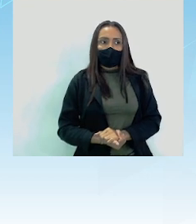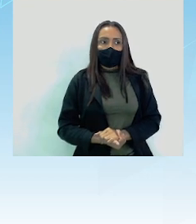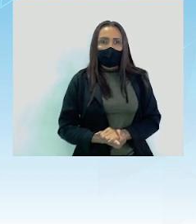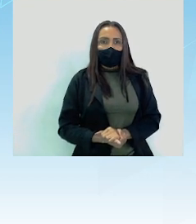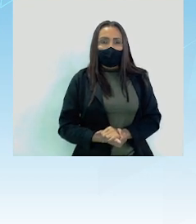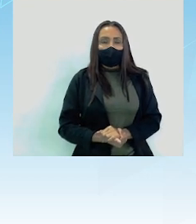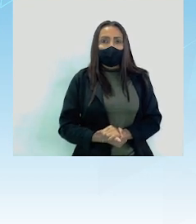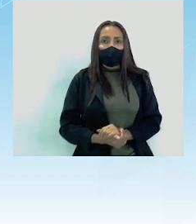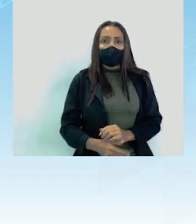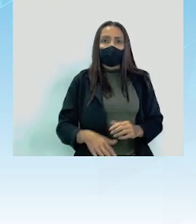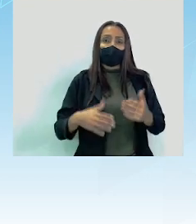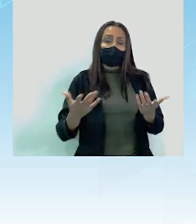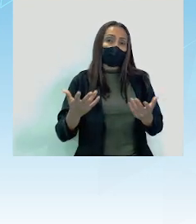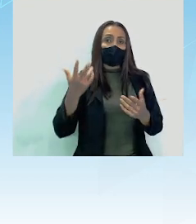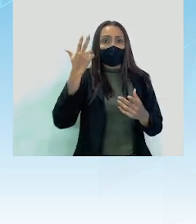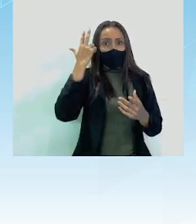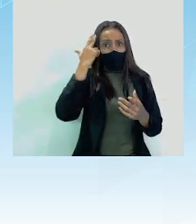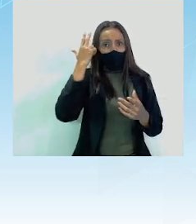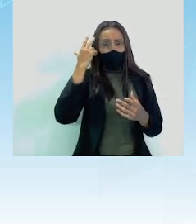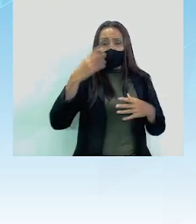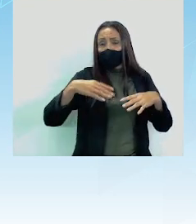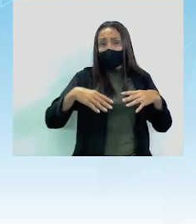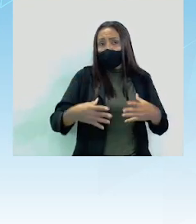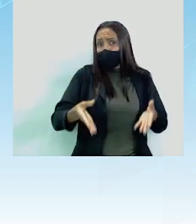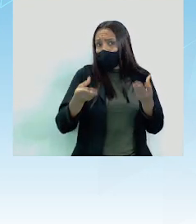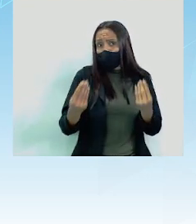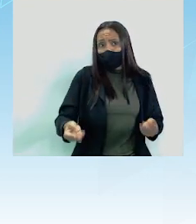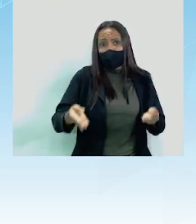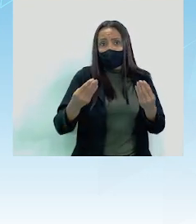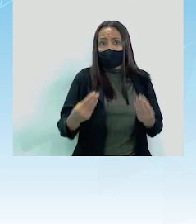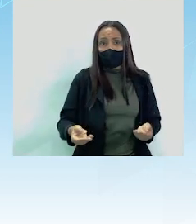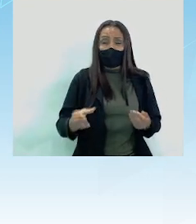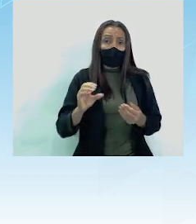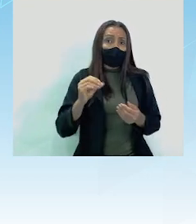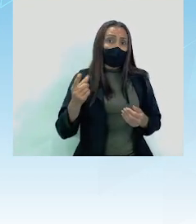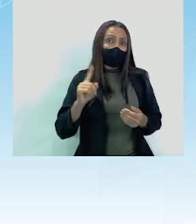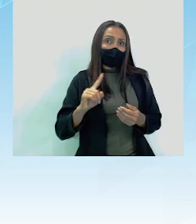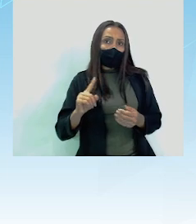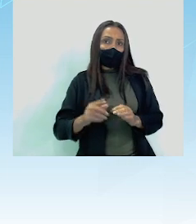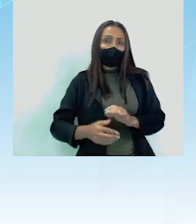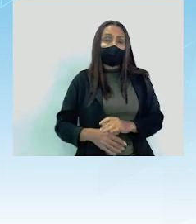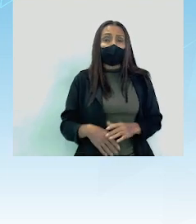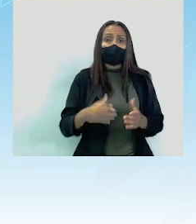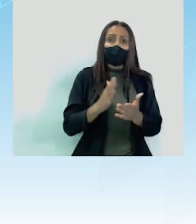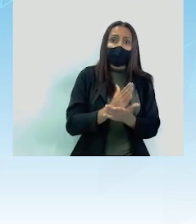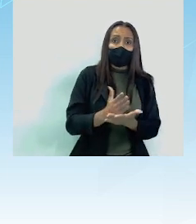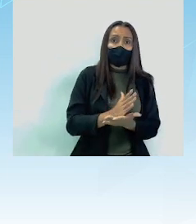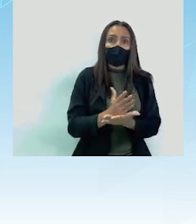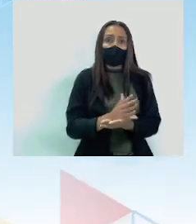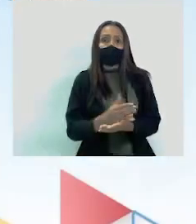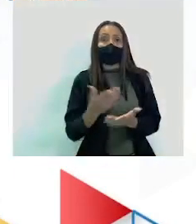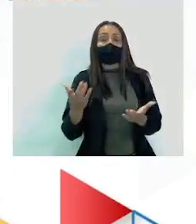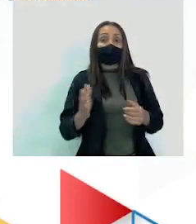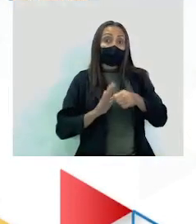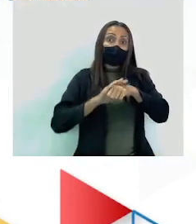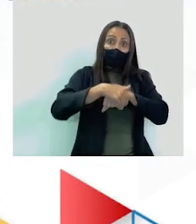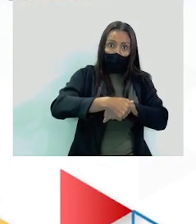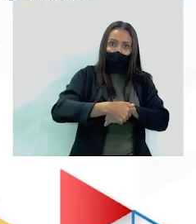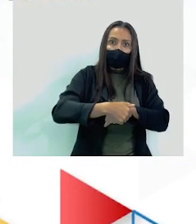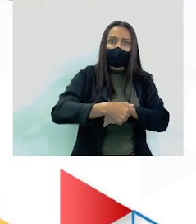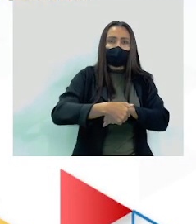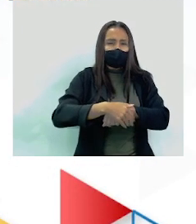São trilhas com um nível geralmente mais leve ou não, e também há algumas que são noturnas, né? Essas são bem legais, né? Você passa tipo a